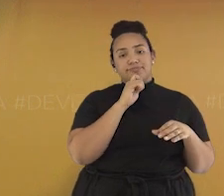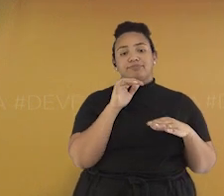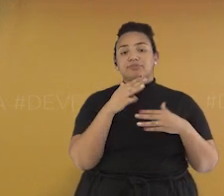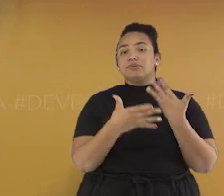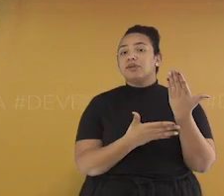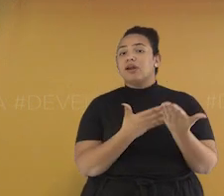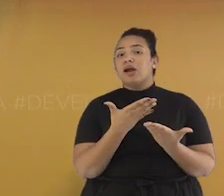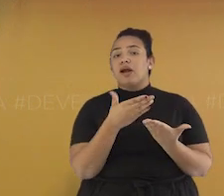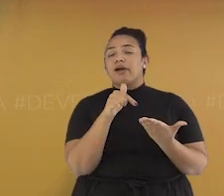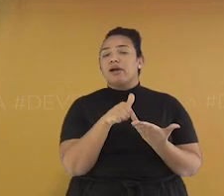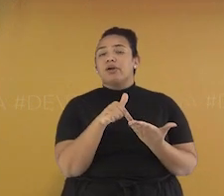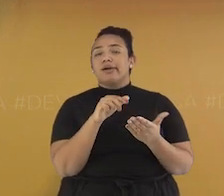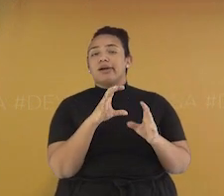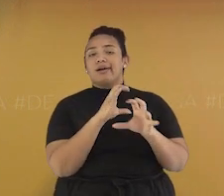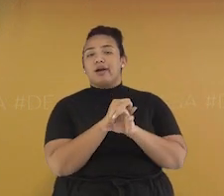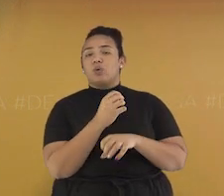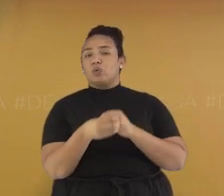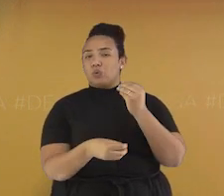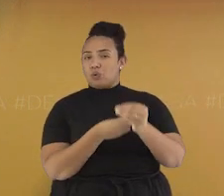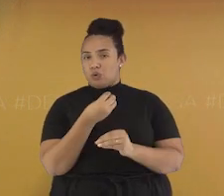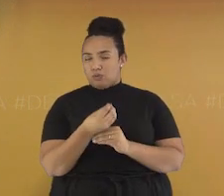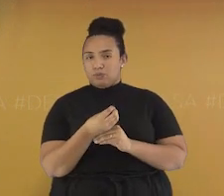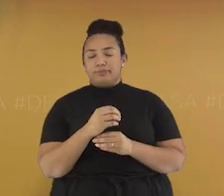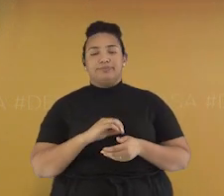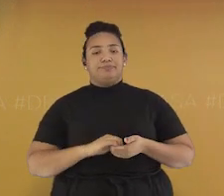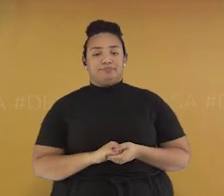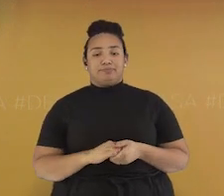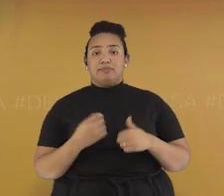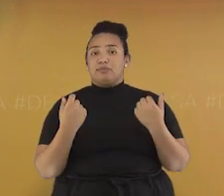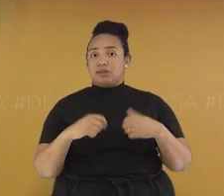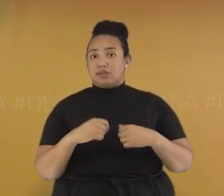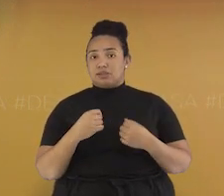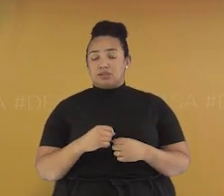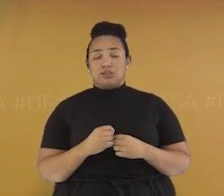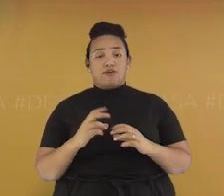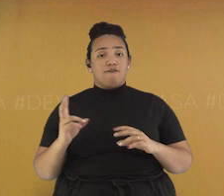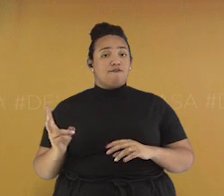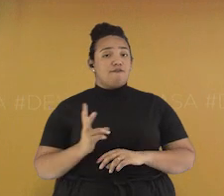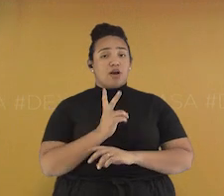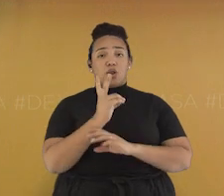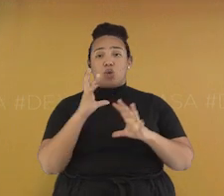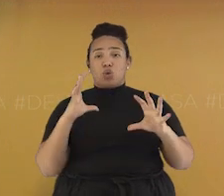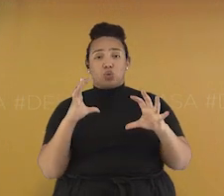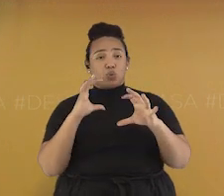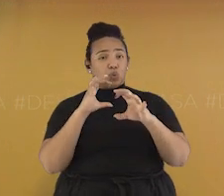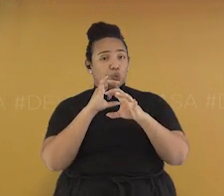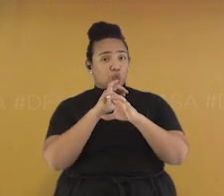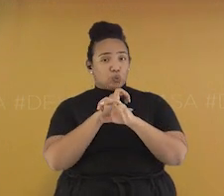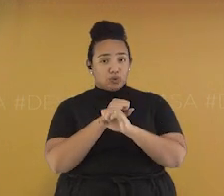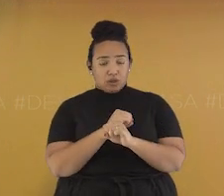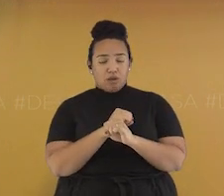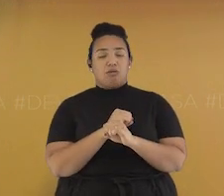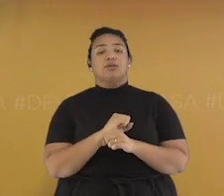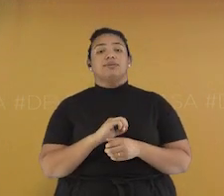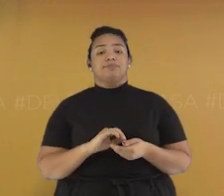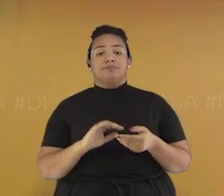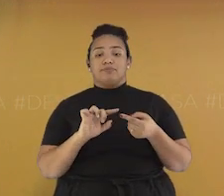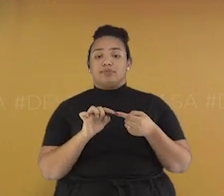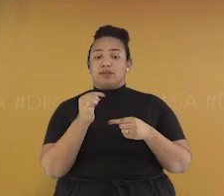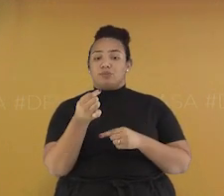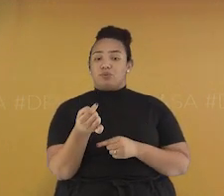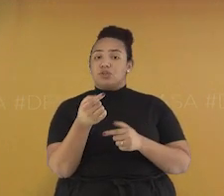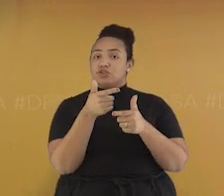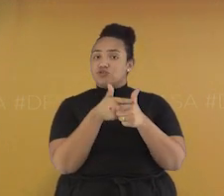seguinte forma: deve-se somar todos os valores de um determinado conjunto e, em seguida, dividir